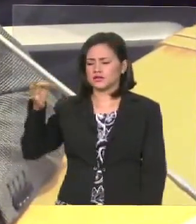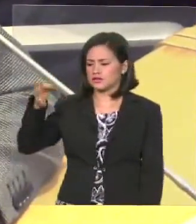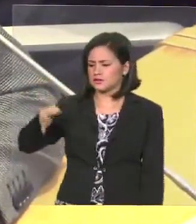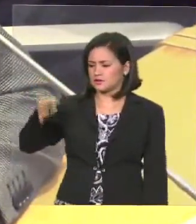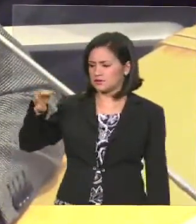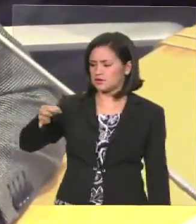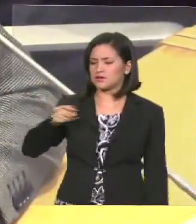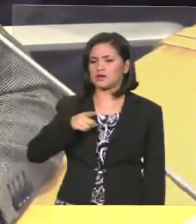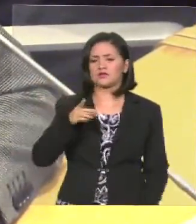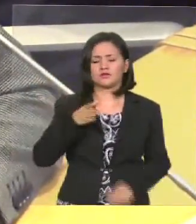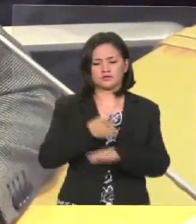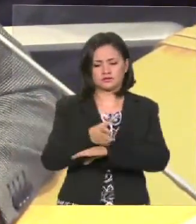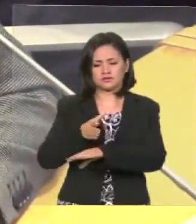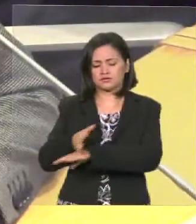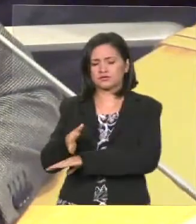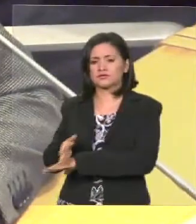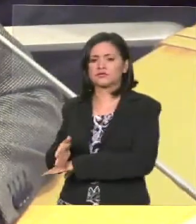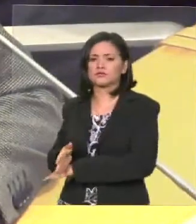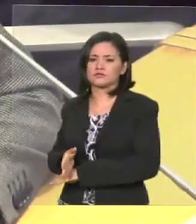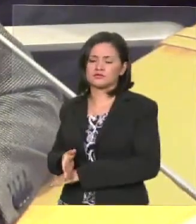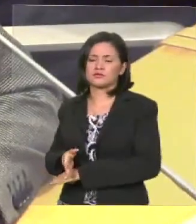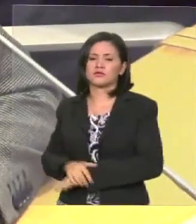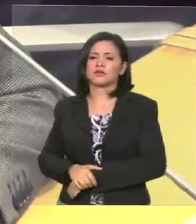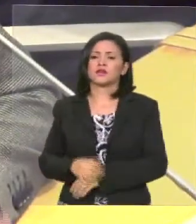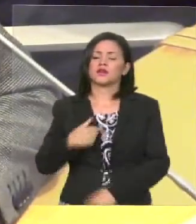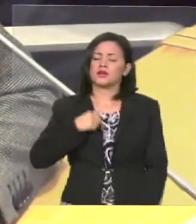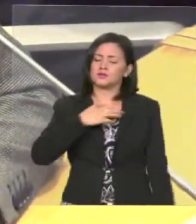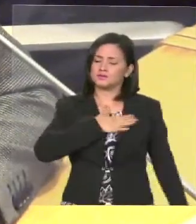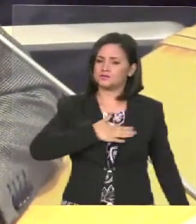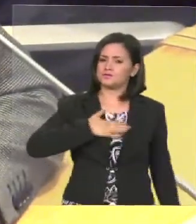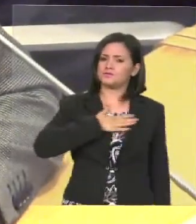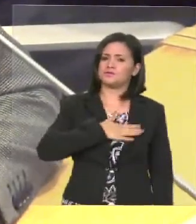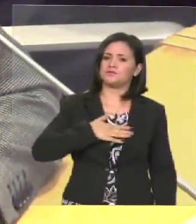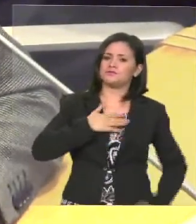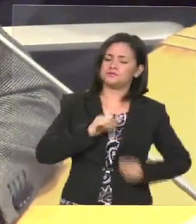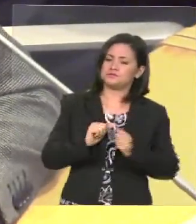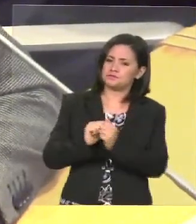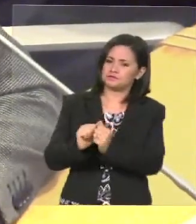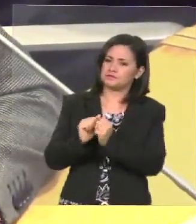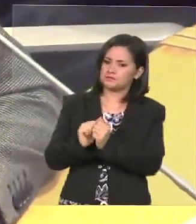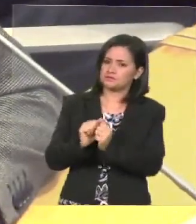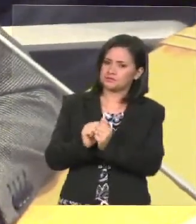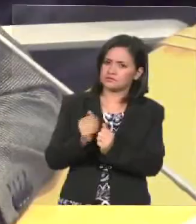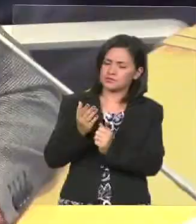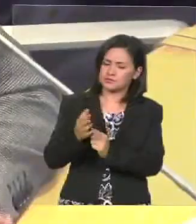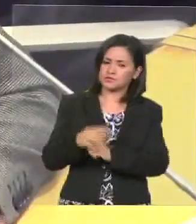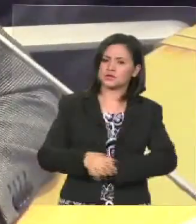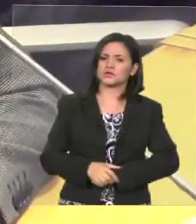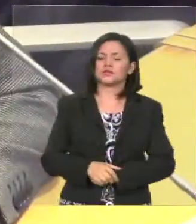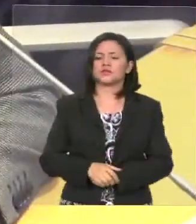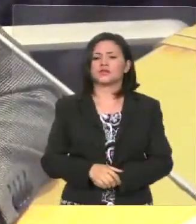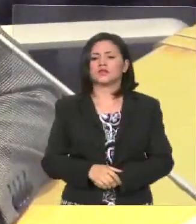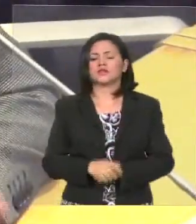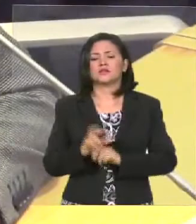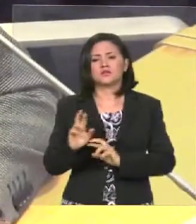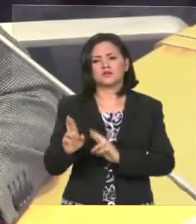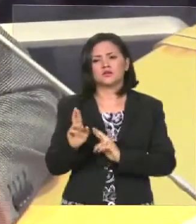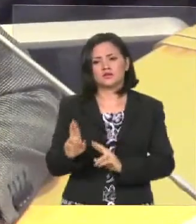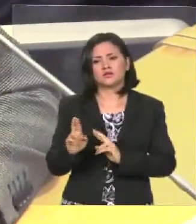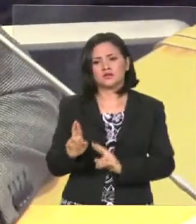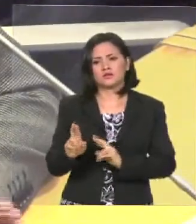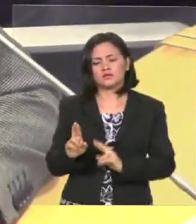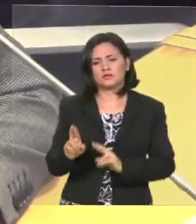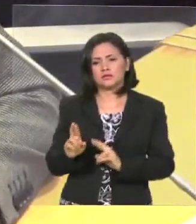dizer que, para mim, foi uma grande alegria estar ao seu lado durante esse período e espero eu ainda